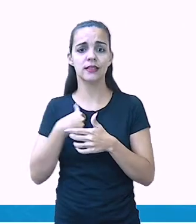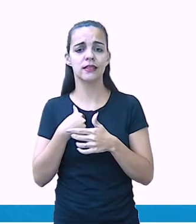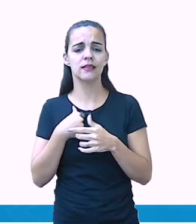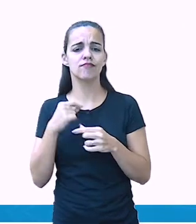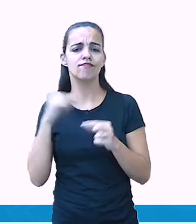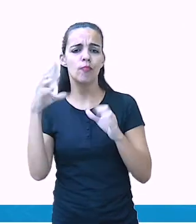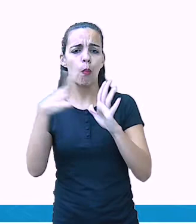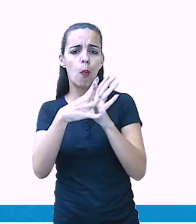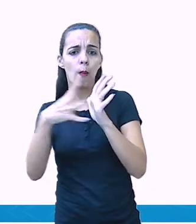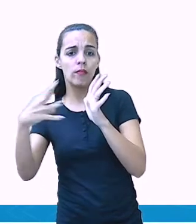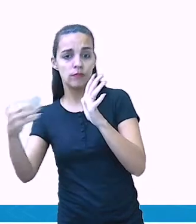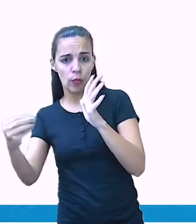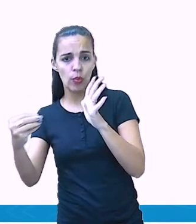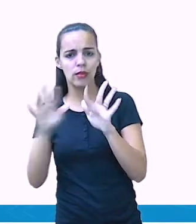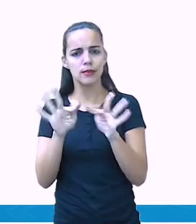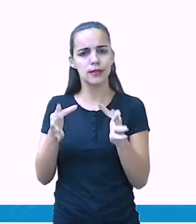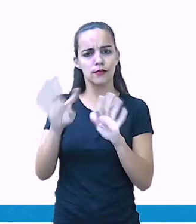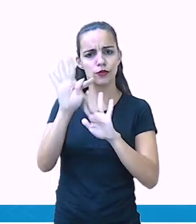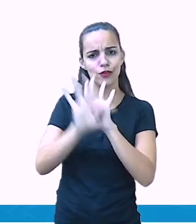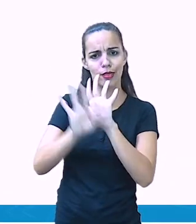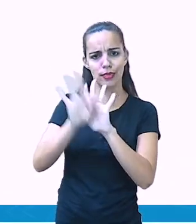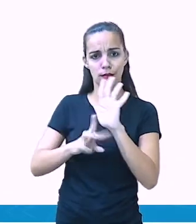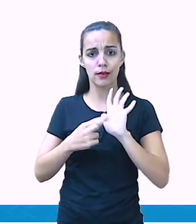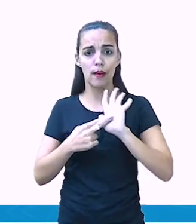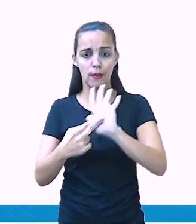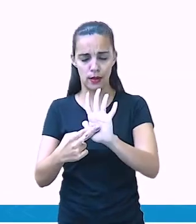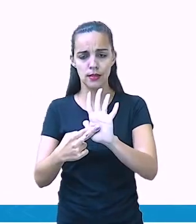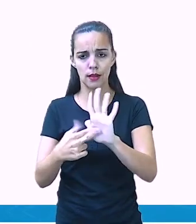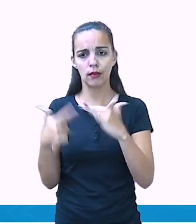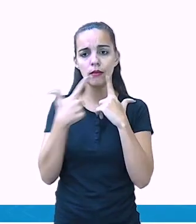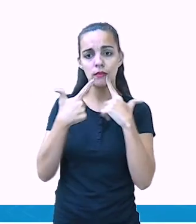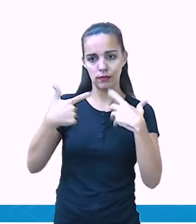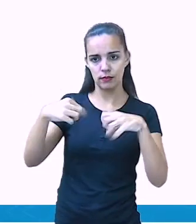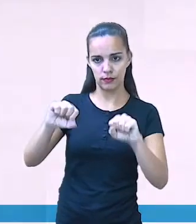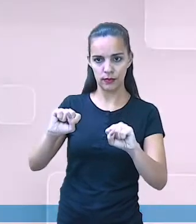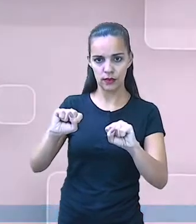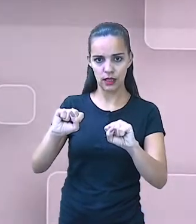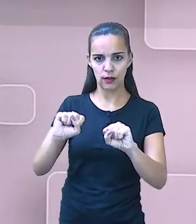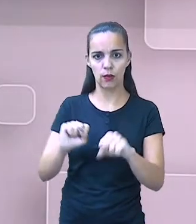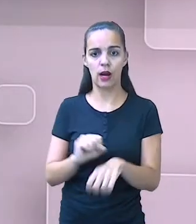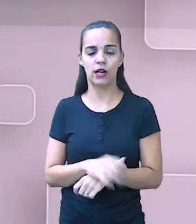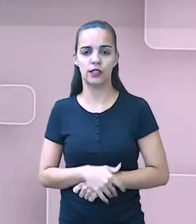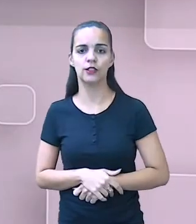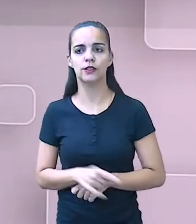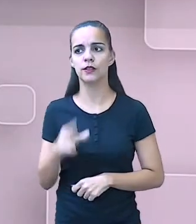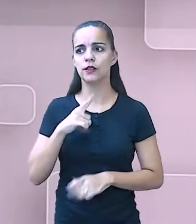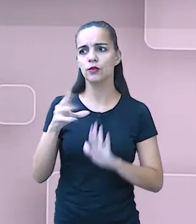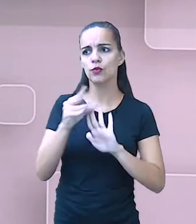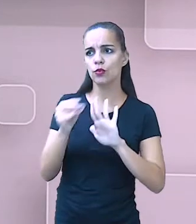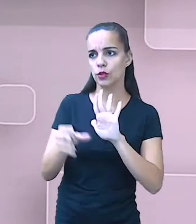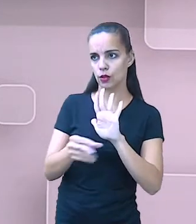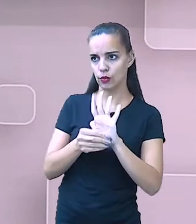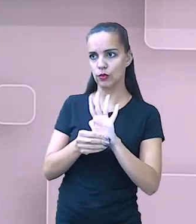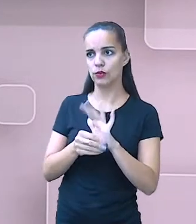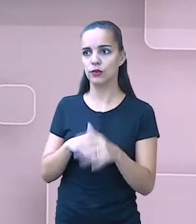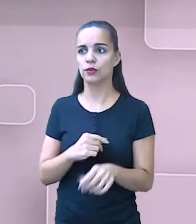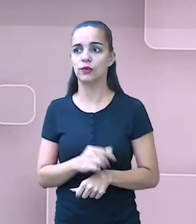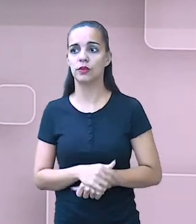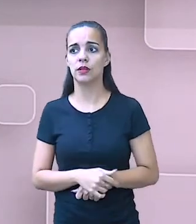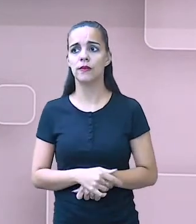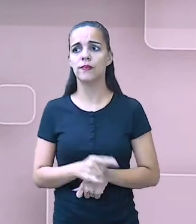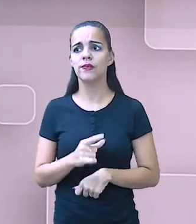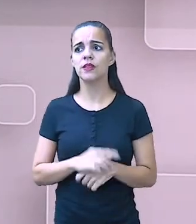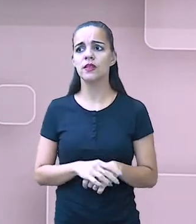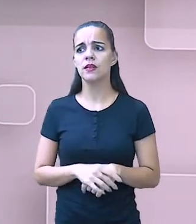textos apresentam em relação à linguagem e ao conteúdo. Então, é importante falar para vocês e vocês terem essa